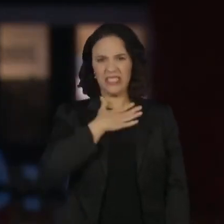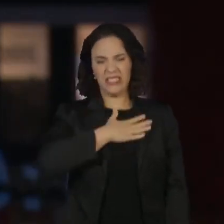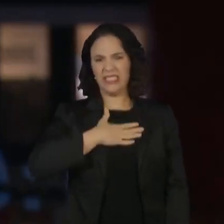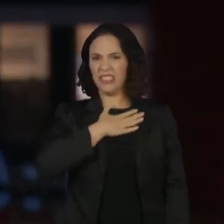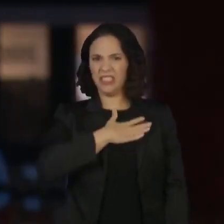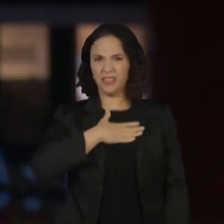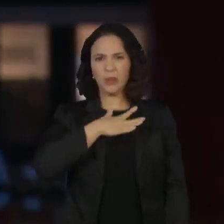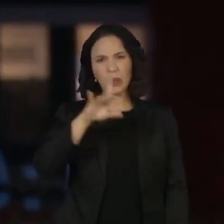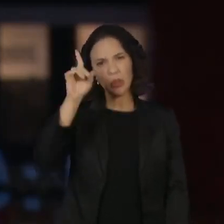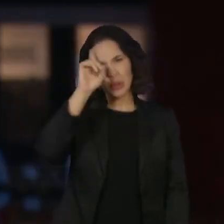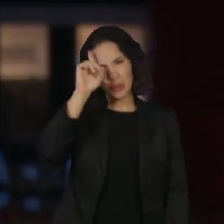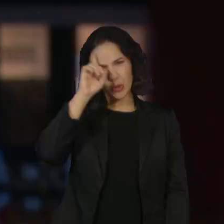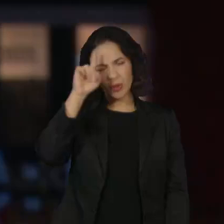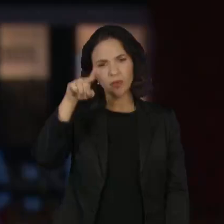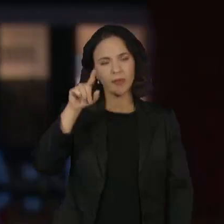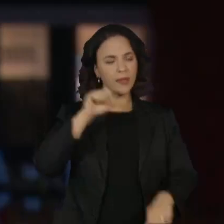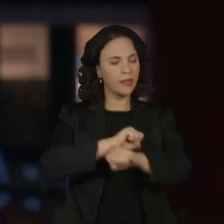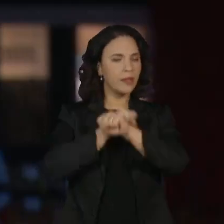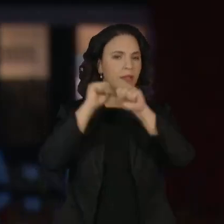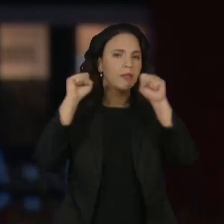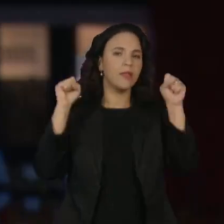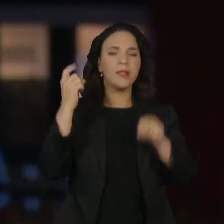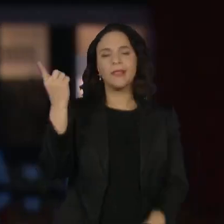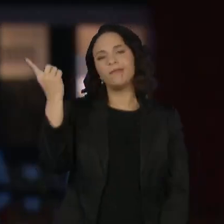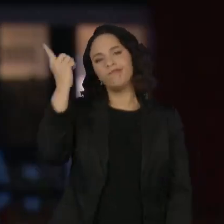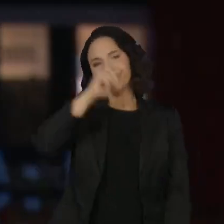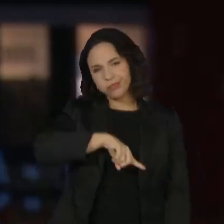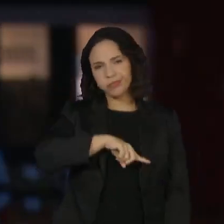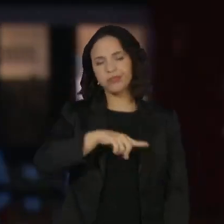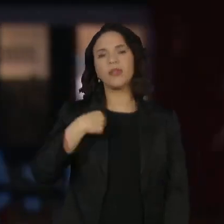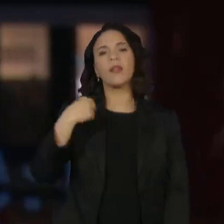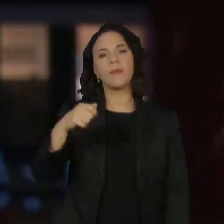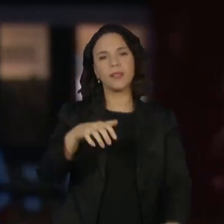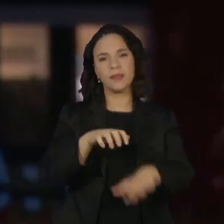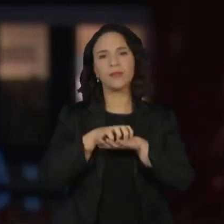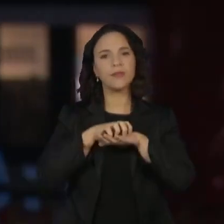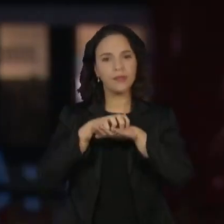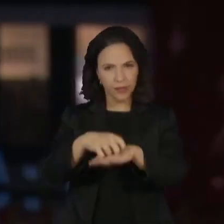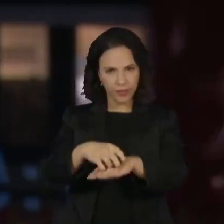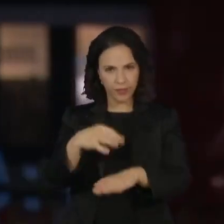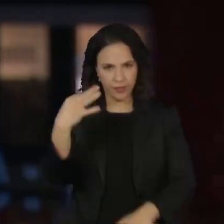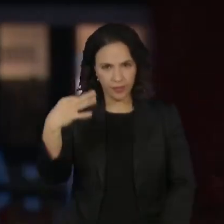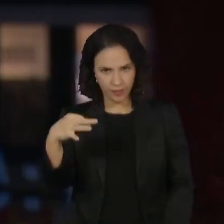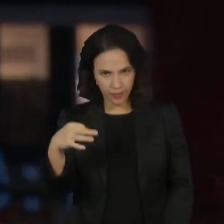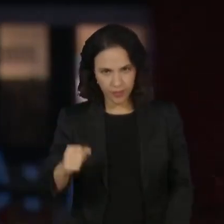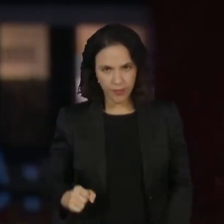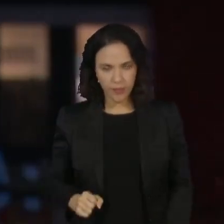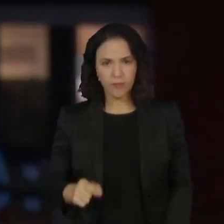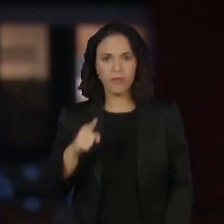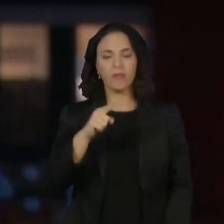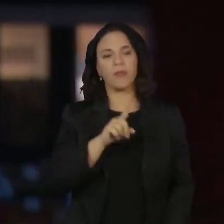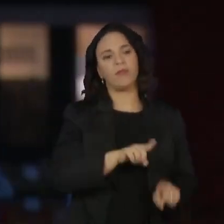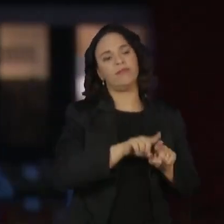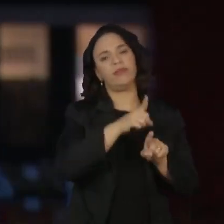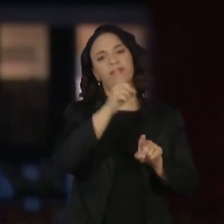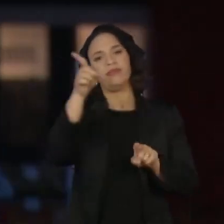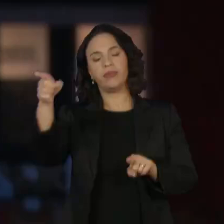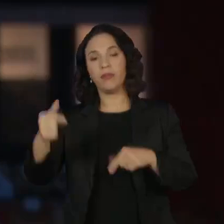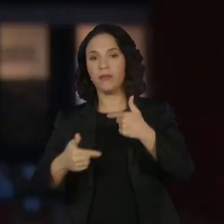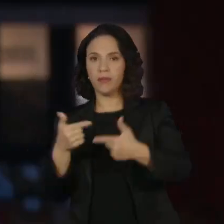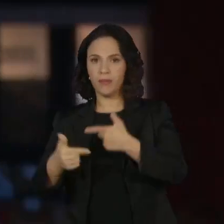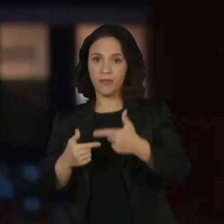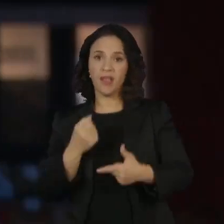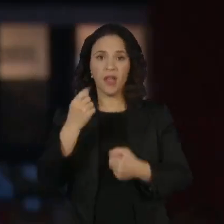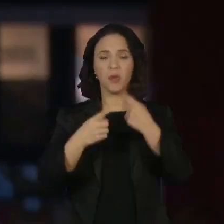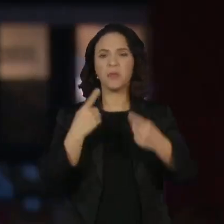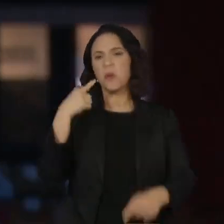todos os dias úteis que você acorda para ter que entrar na rede de transporte público e até o seu trabalho alguns de vocês devem